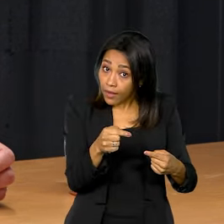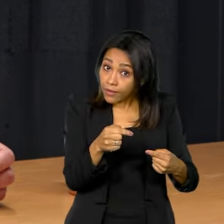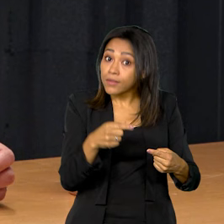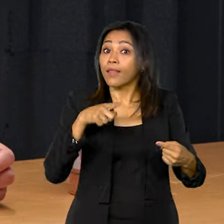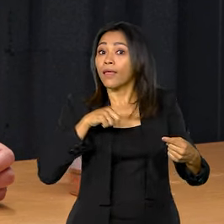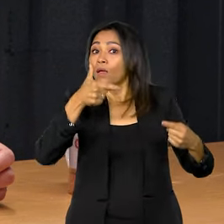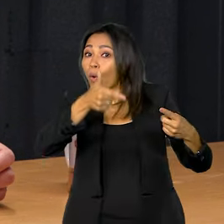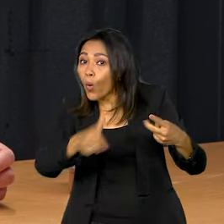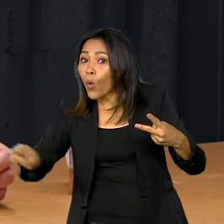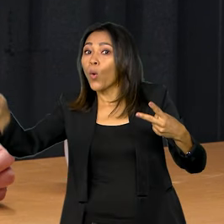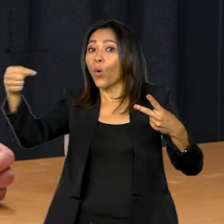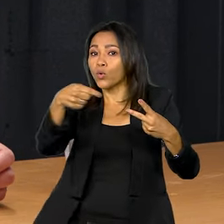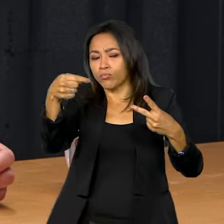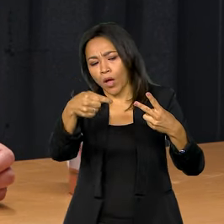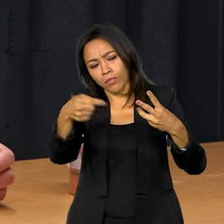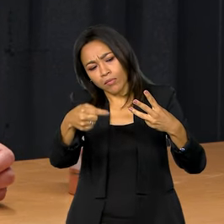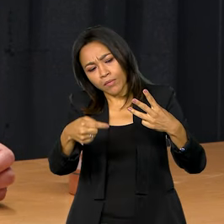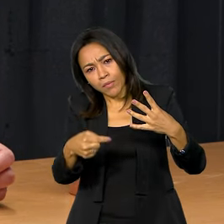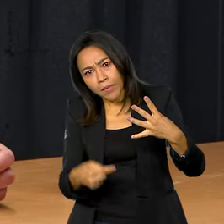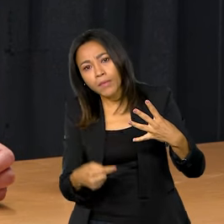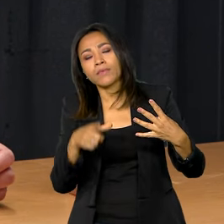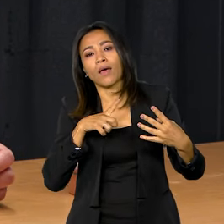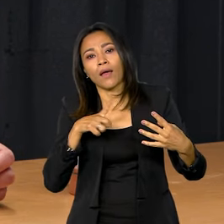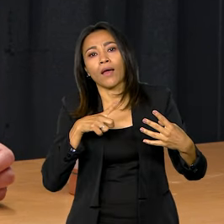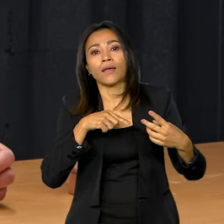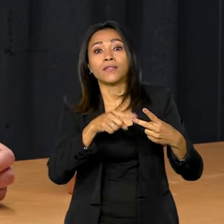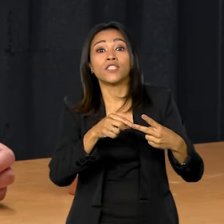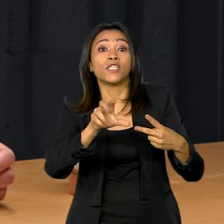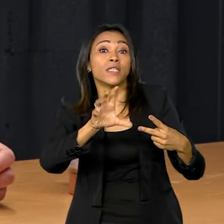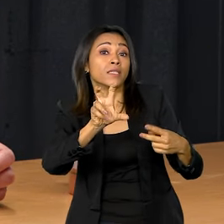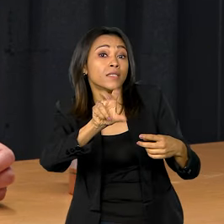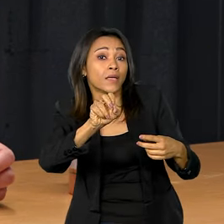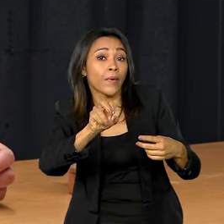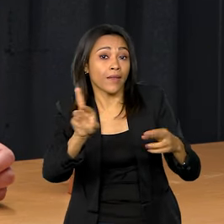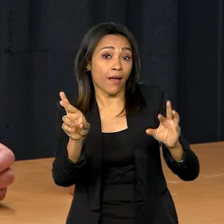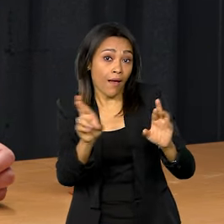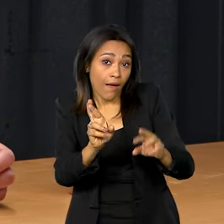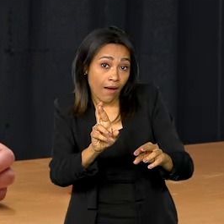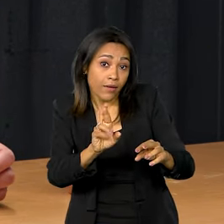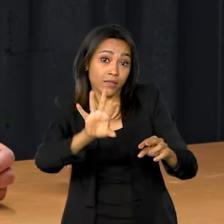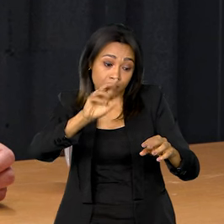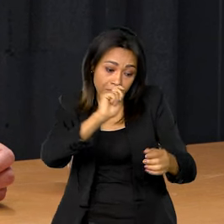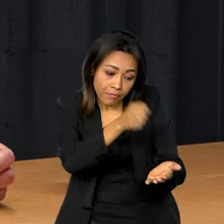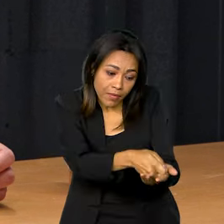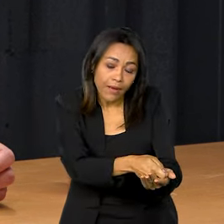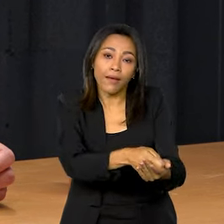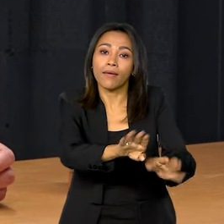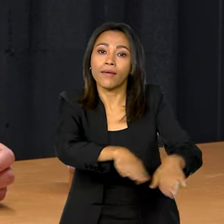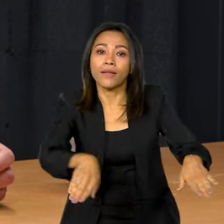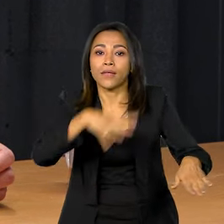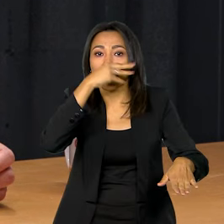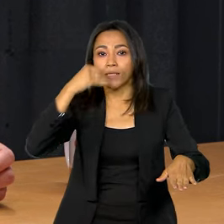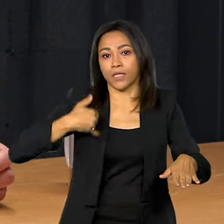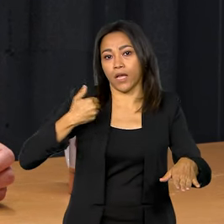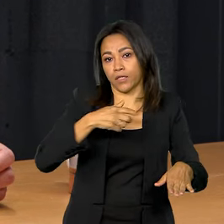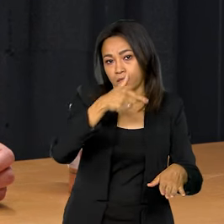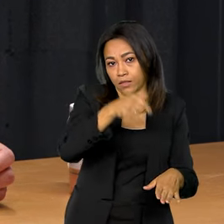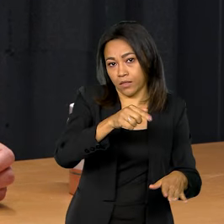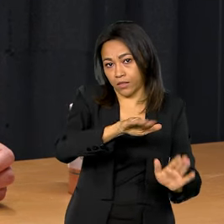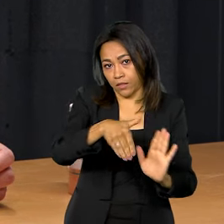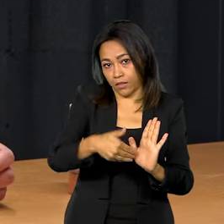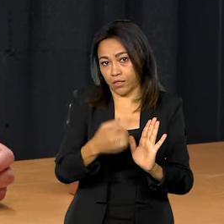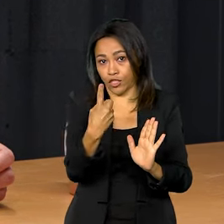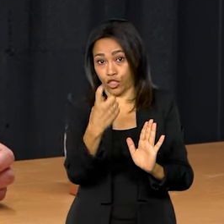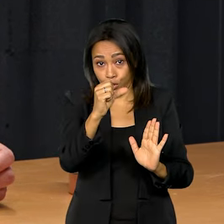dele há também o benefício variável familiar de R 50 pago a crianças e adolescentes de 7 a